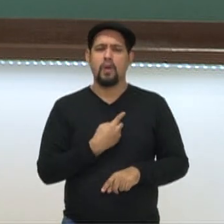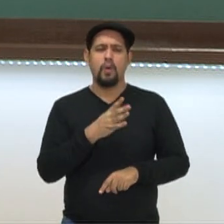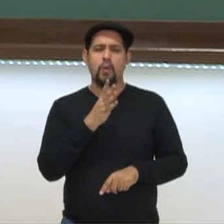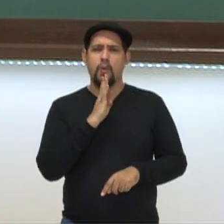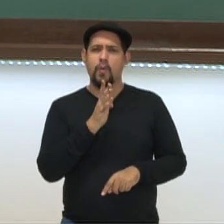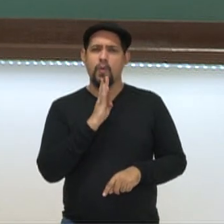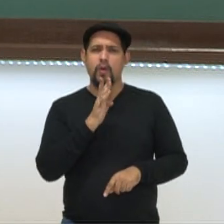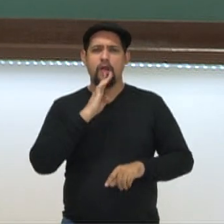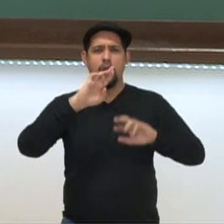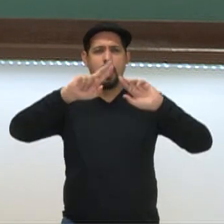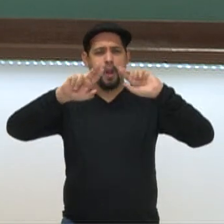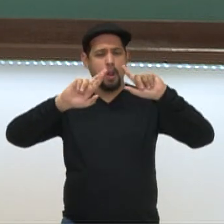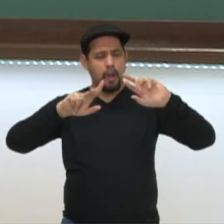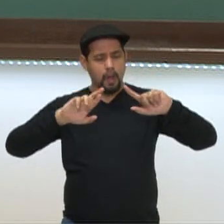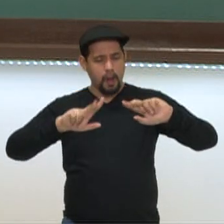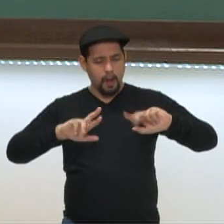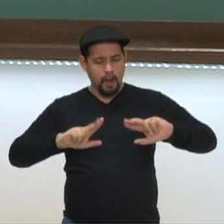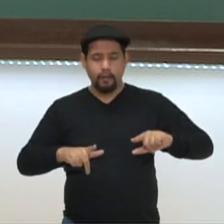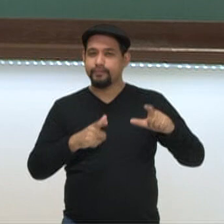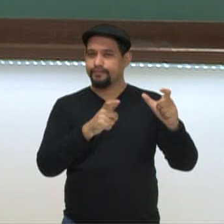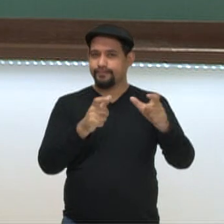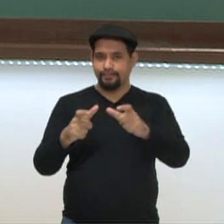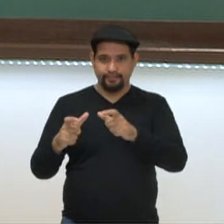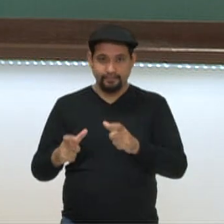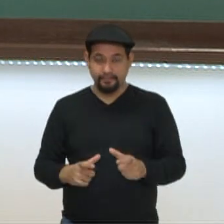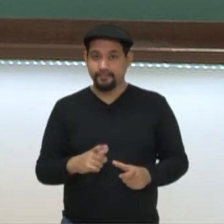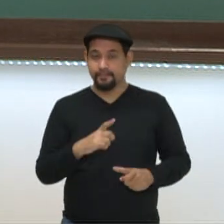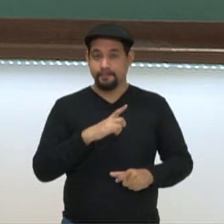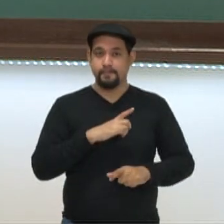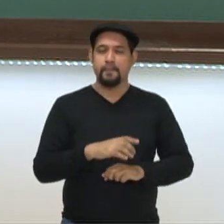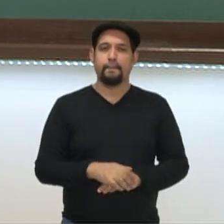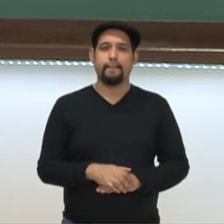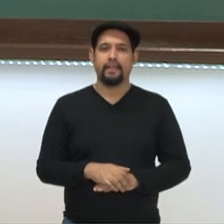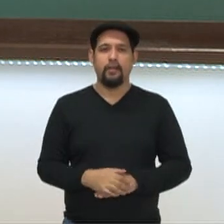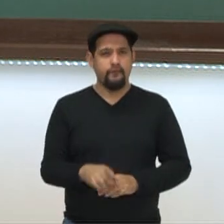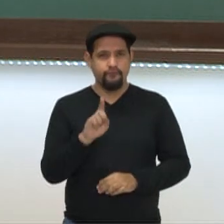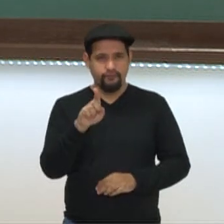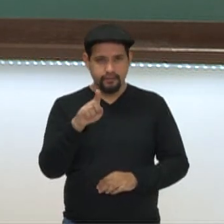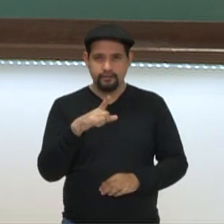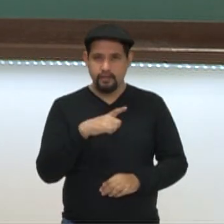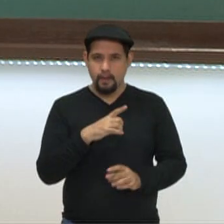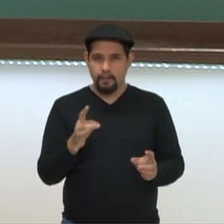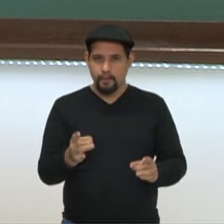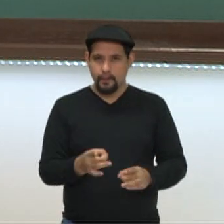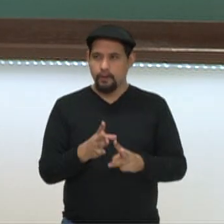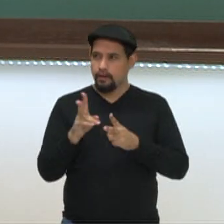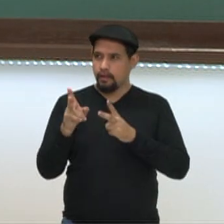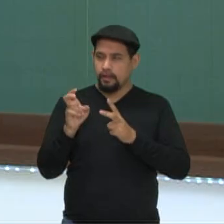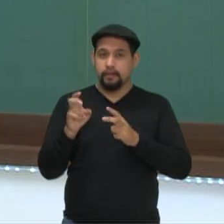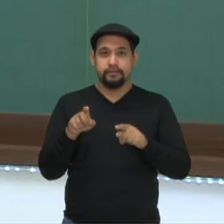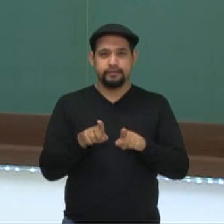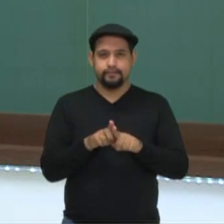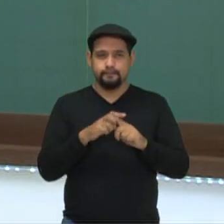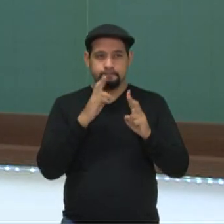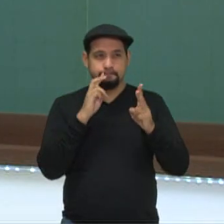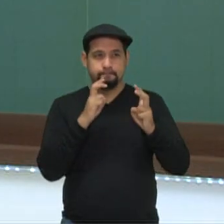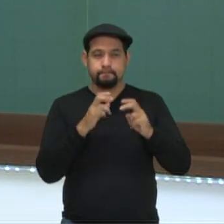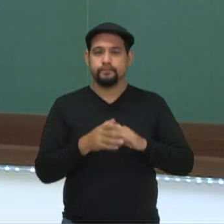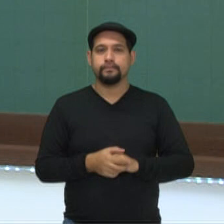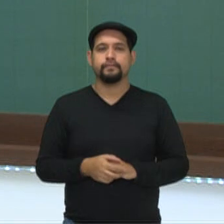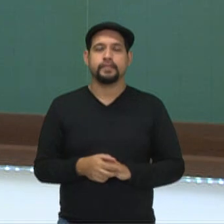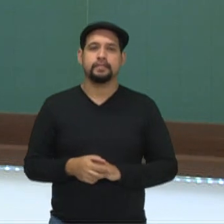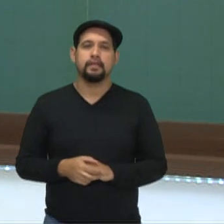essa pluralidade dos lugares sagrados. Vocês estão prontos? Então, vamos lá!